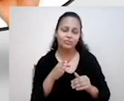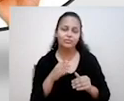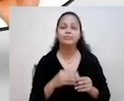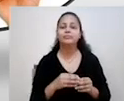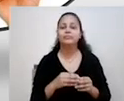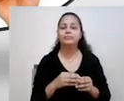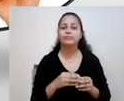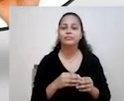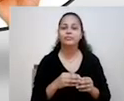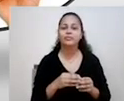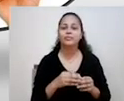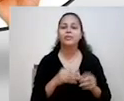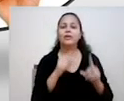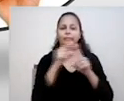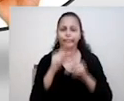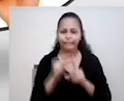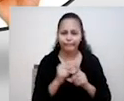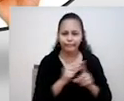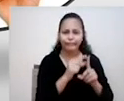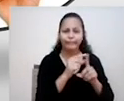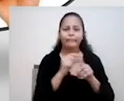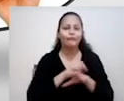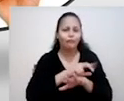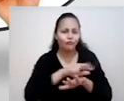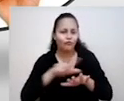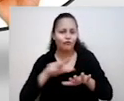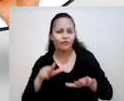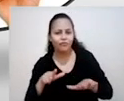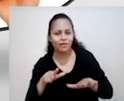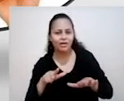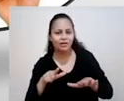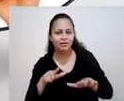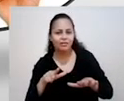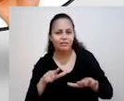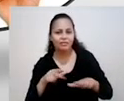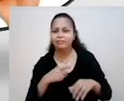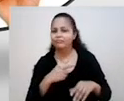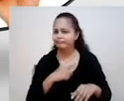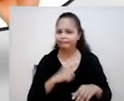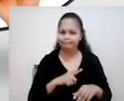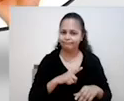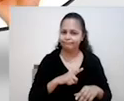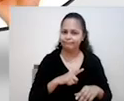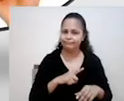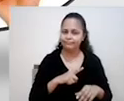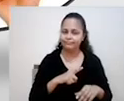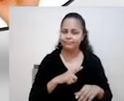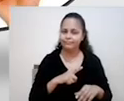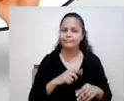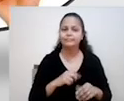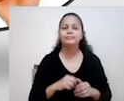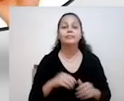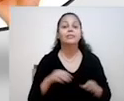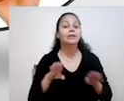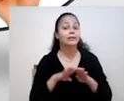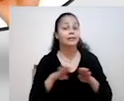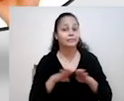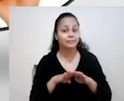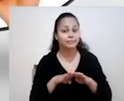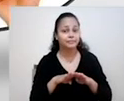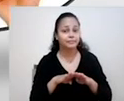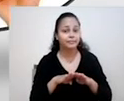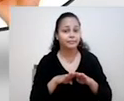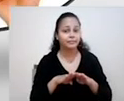ficar acrescentando elementos desnecessários. Quando tenho, então, objetividade. E